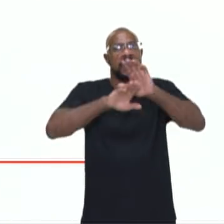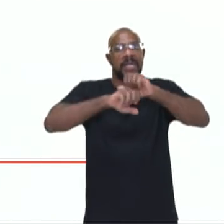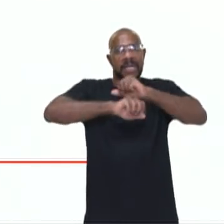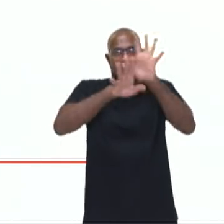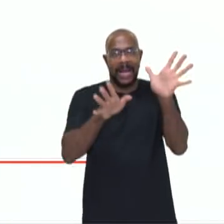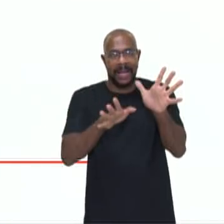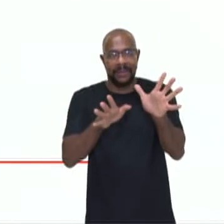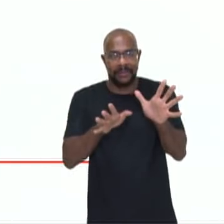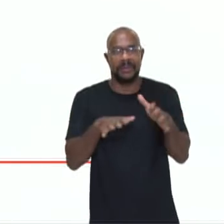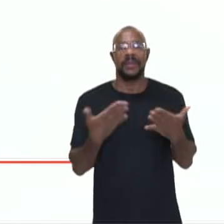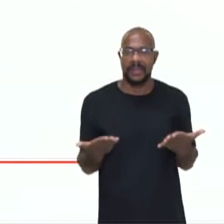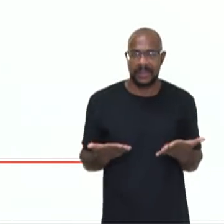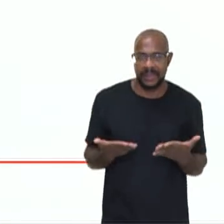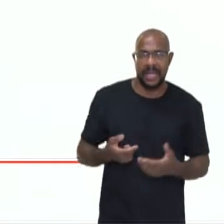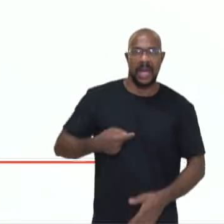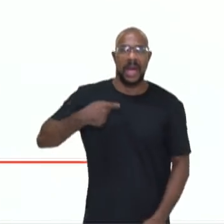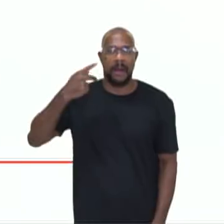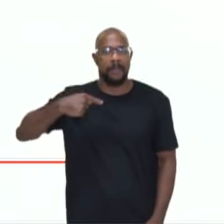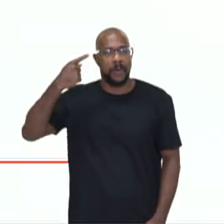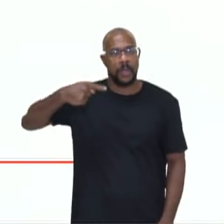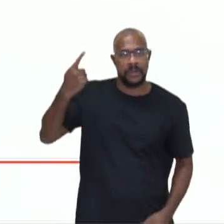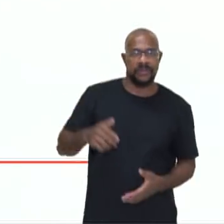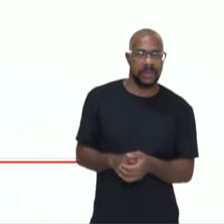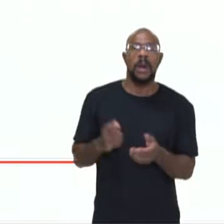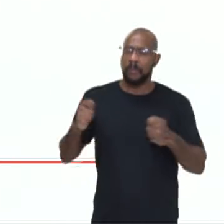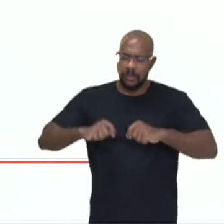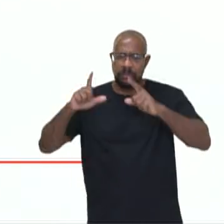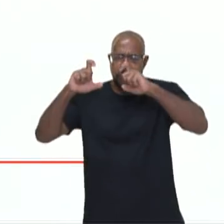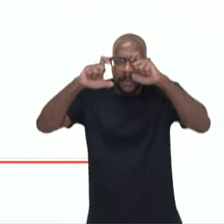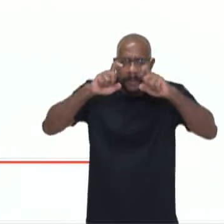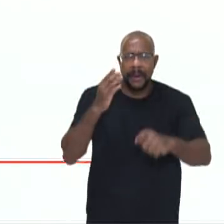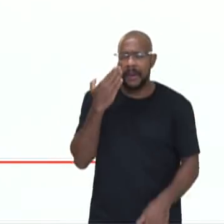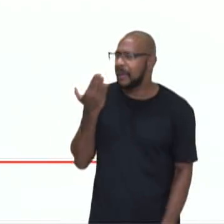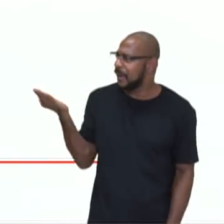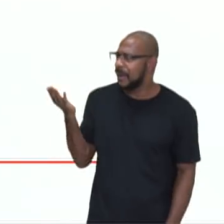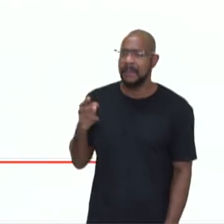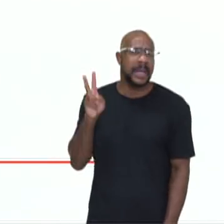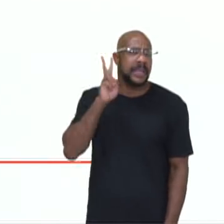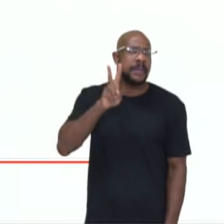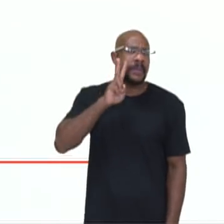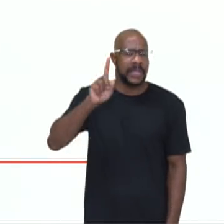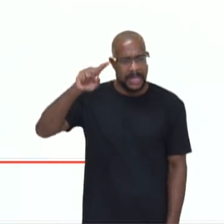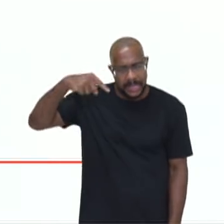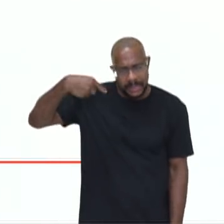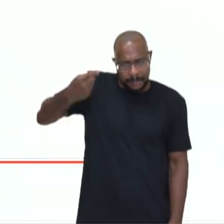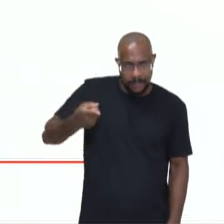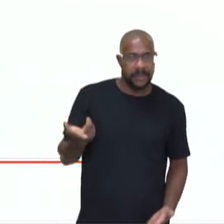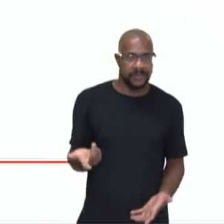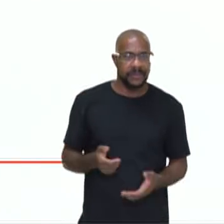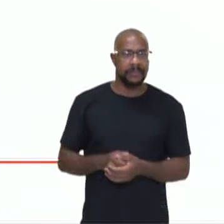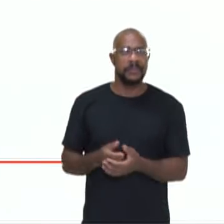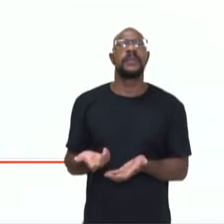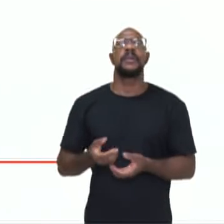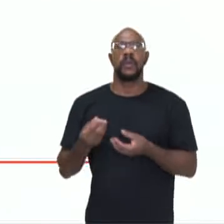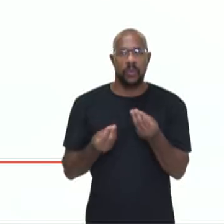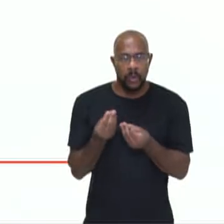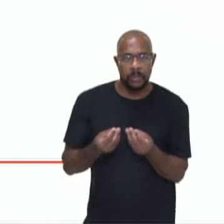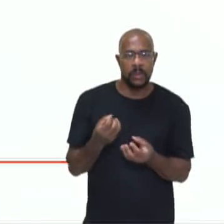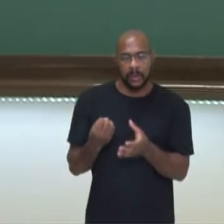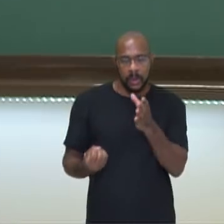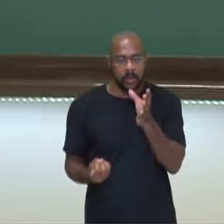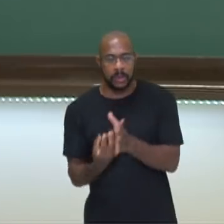governadores. Dá um print na tela, tira a foto, vai ficar até mais fácil de você lembrar de todo o esquema da política